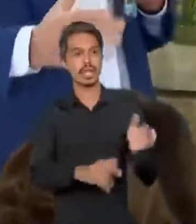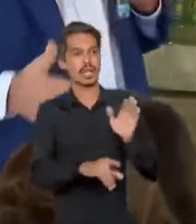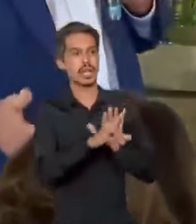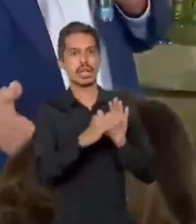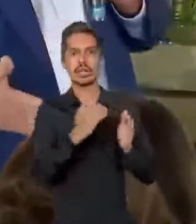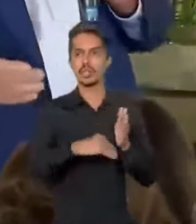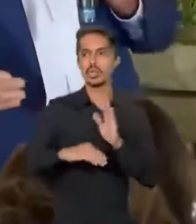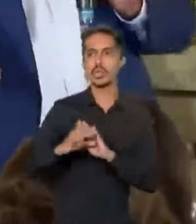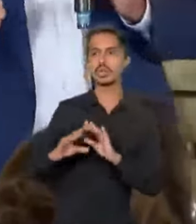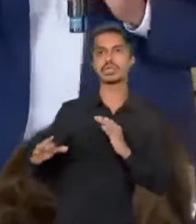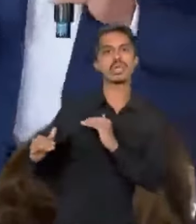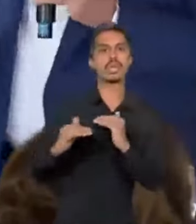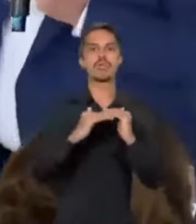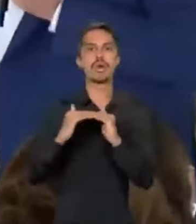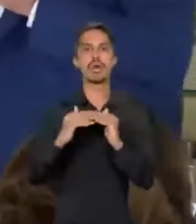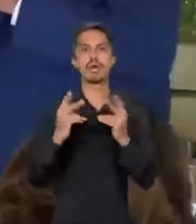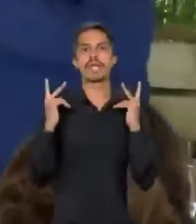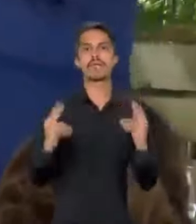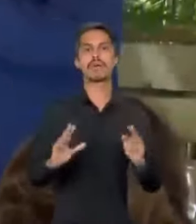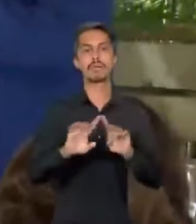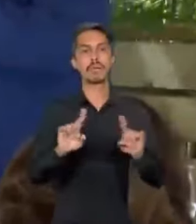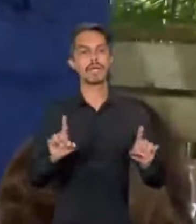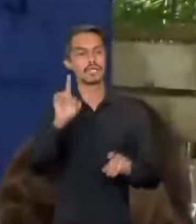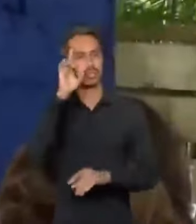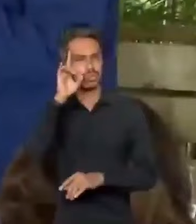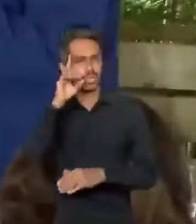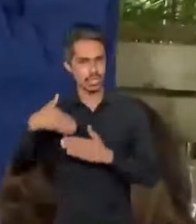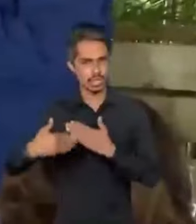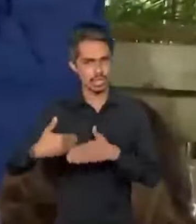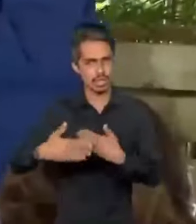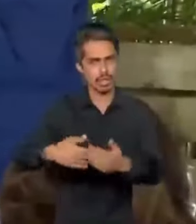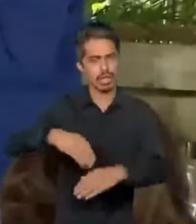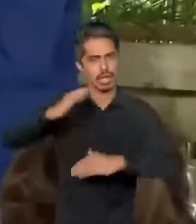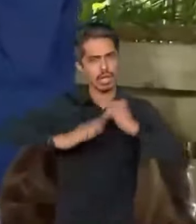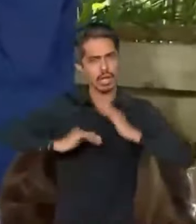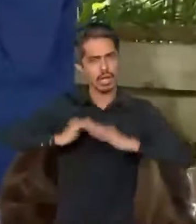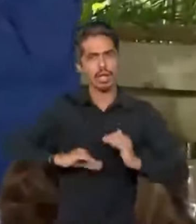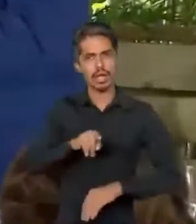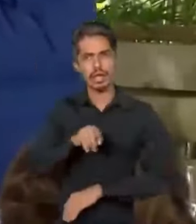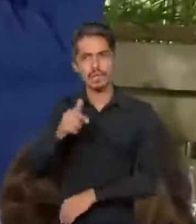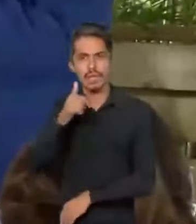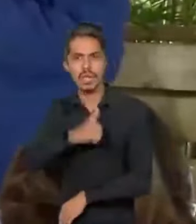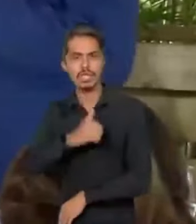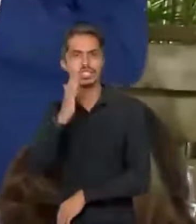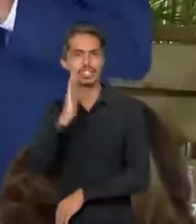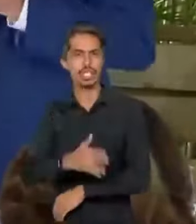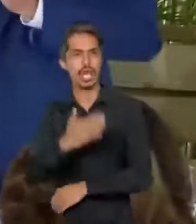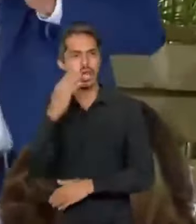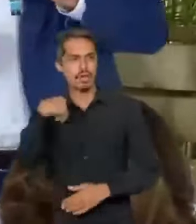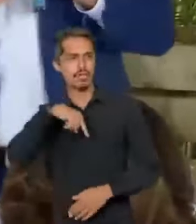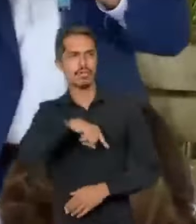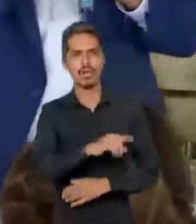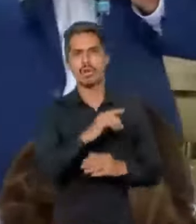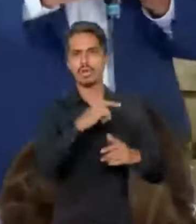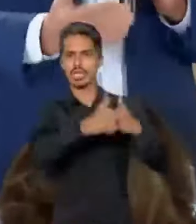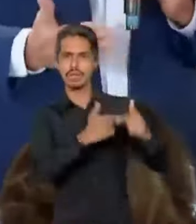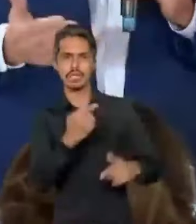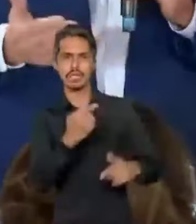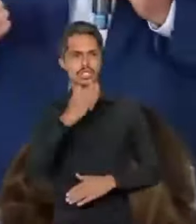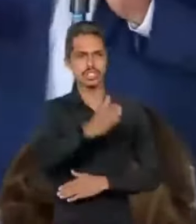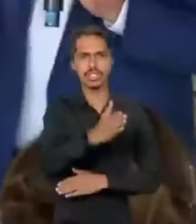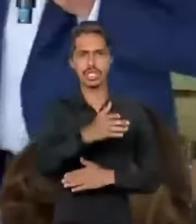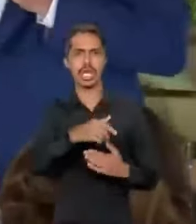tudo igual, no dia a dia, as mulheres já aprenderam a sair para o mundo, já aprenderam a trabalhar, já foram para o mercado de